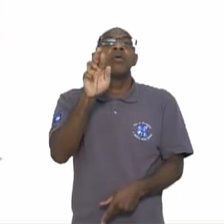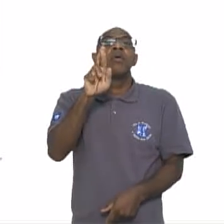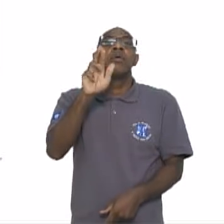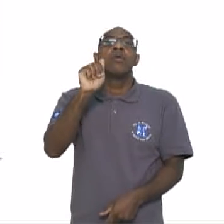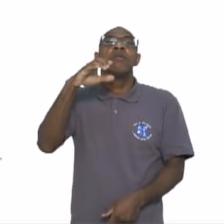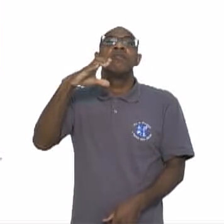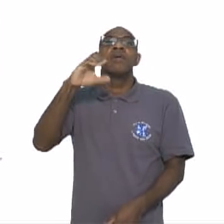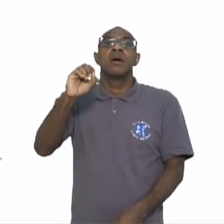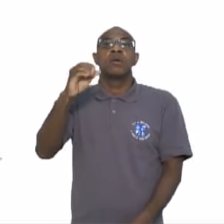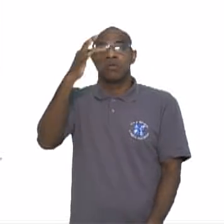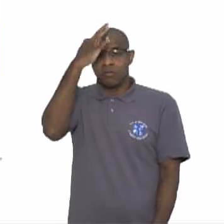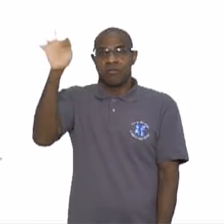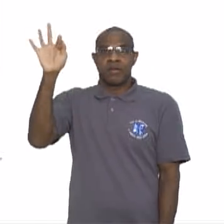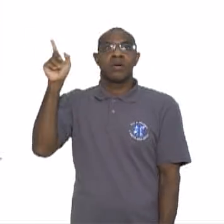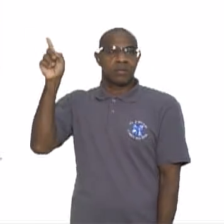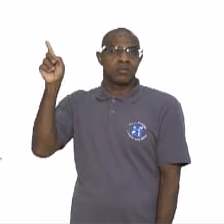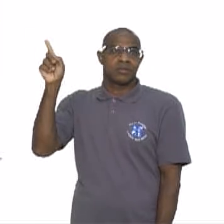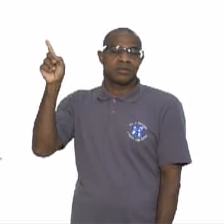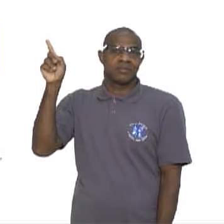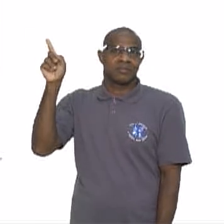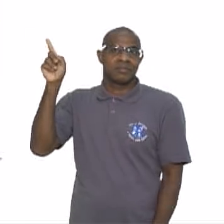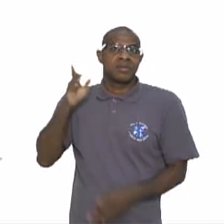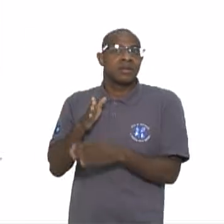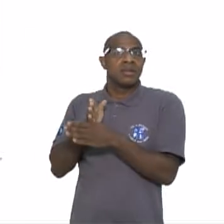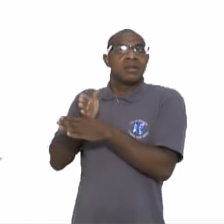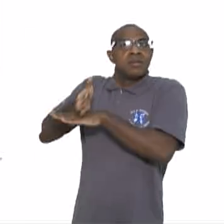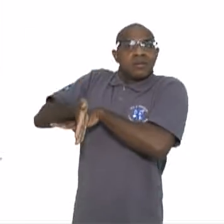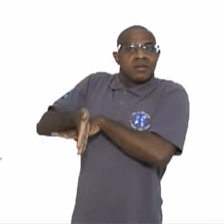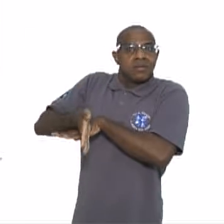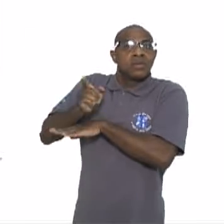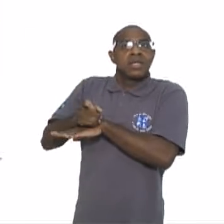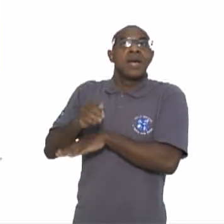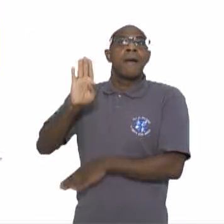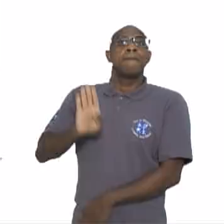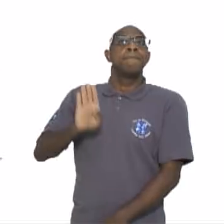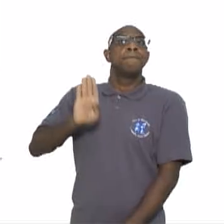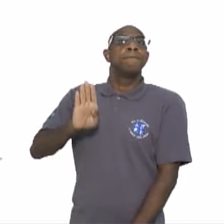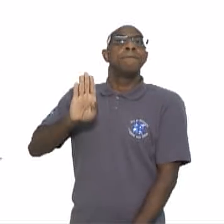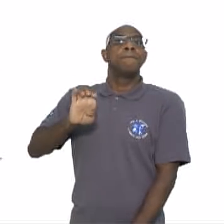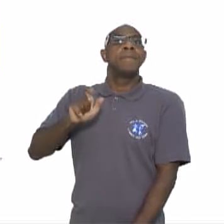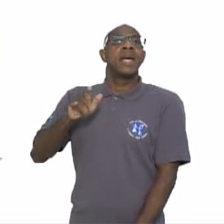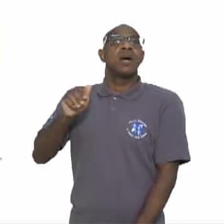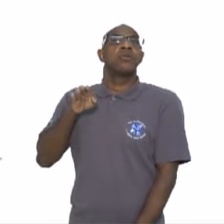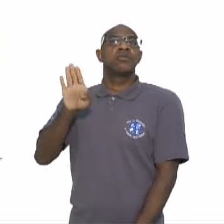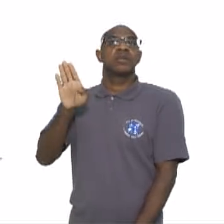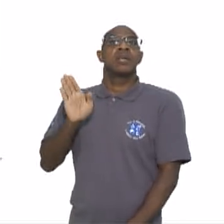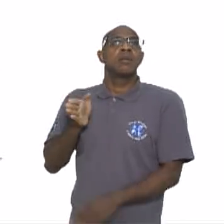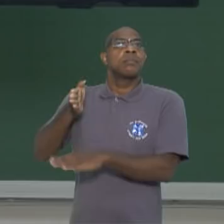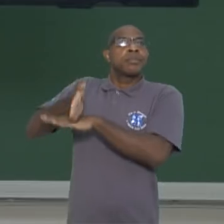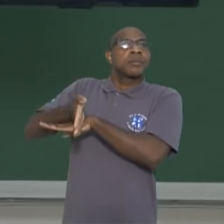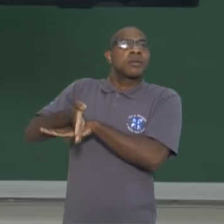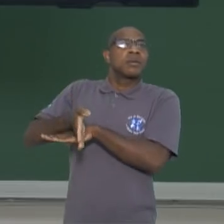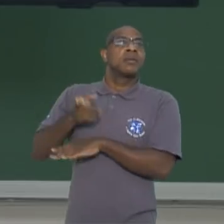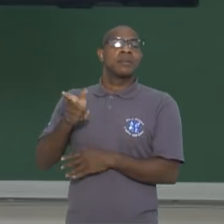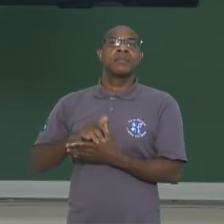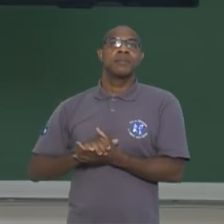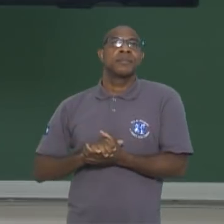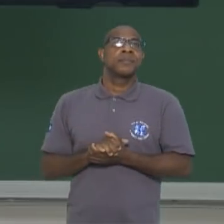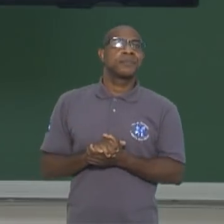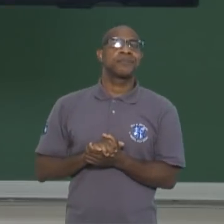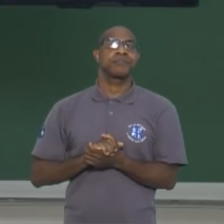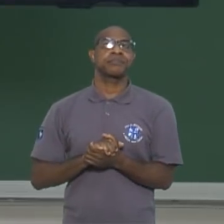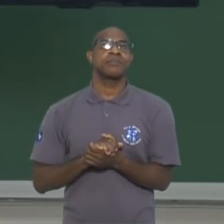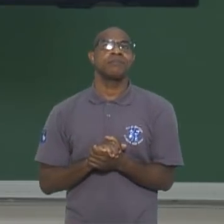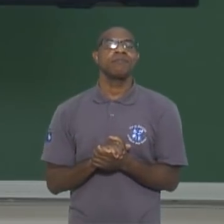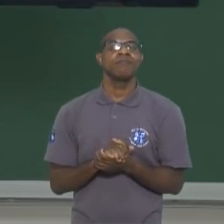que no decurso do século V infiltrou-se na Bélgica e depois no norte da Gália. Tá? Isso aqui é uma citação da obra do